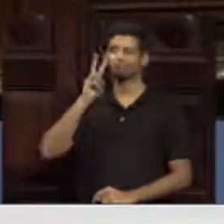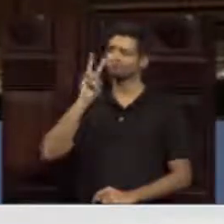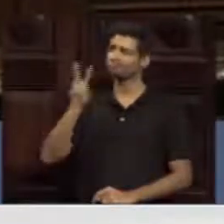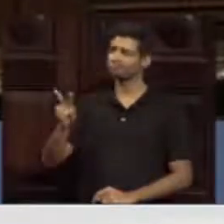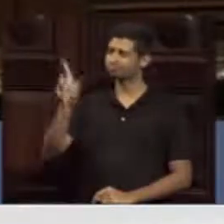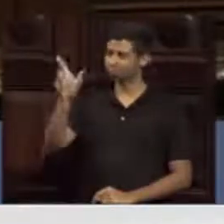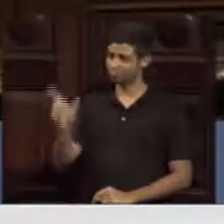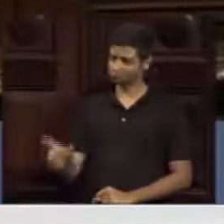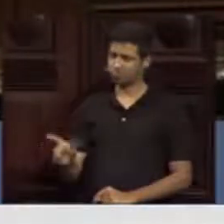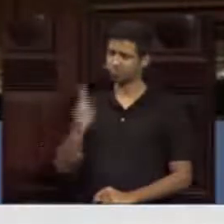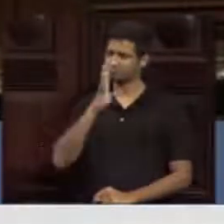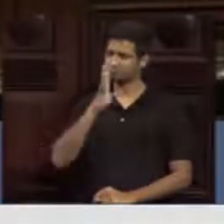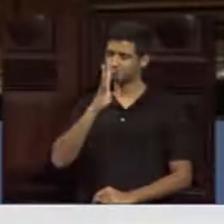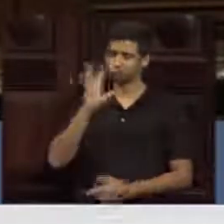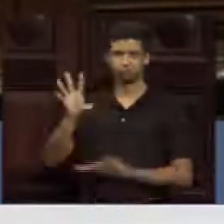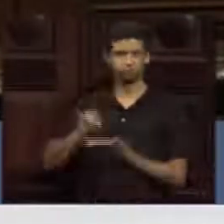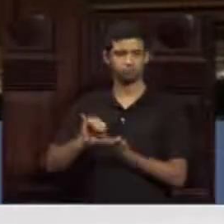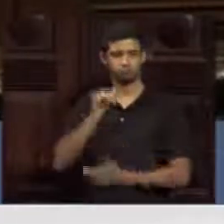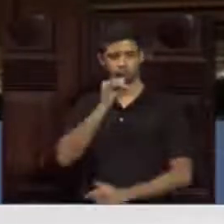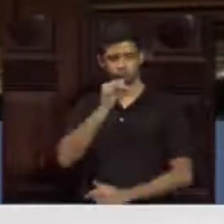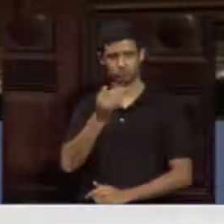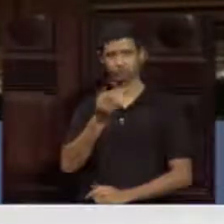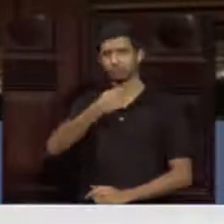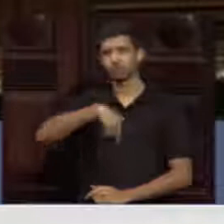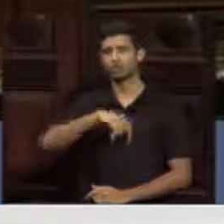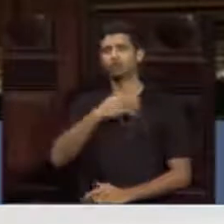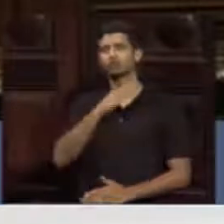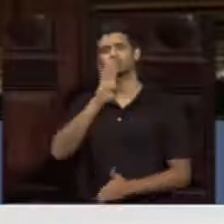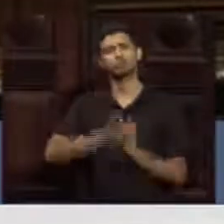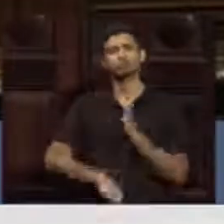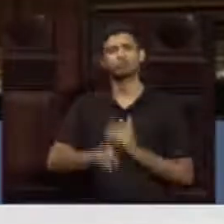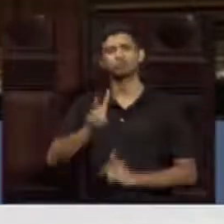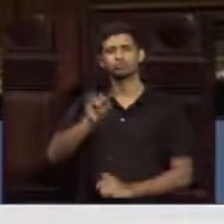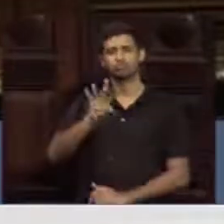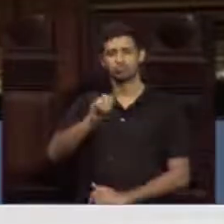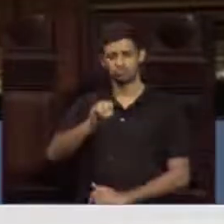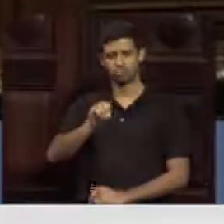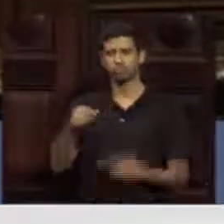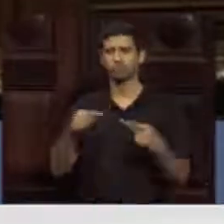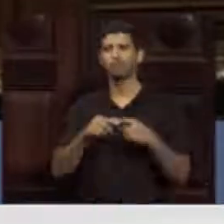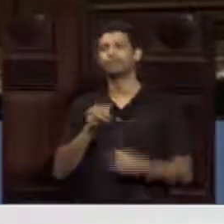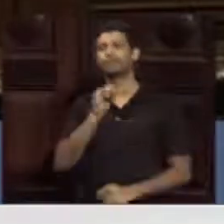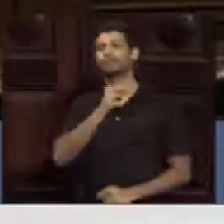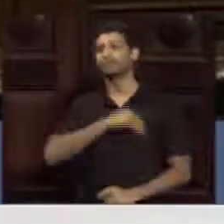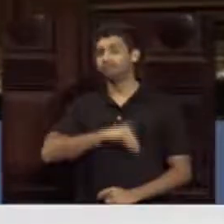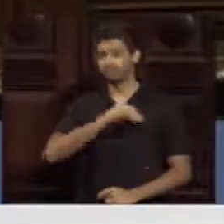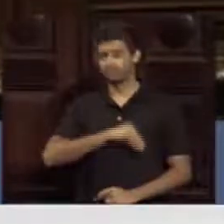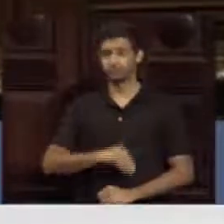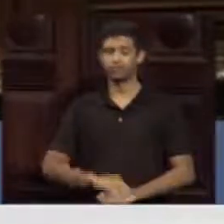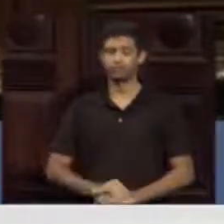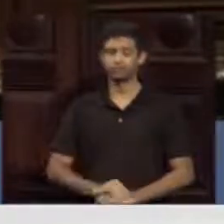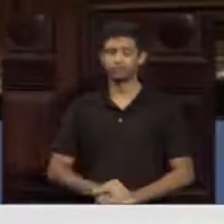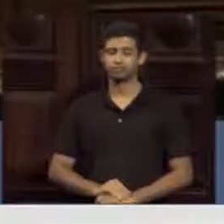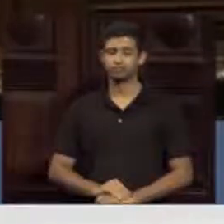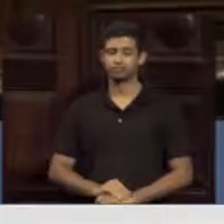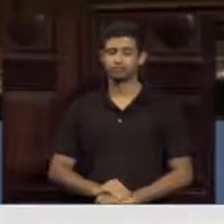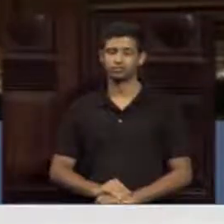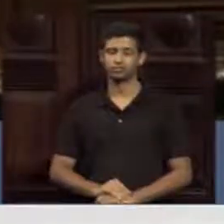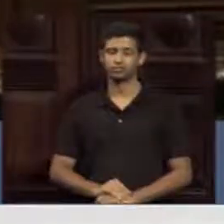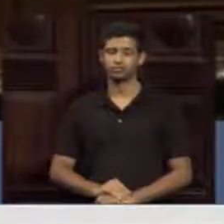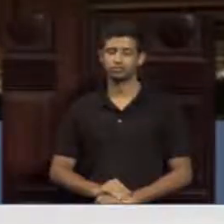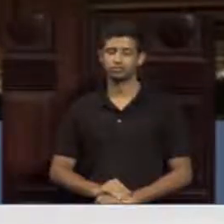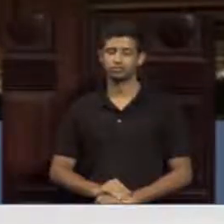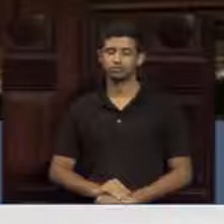Derrubamos o veto em relação ao piso dos